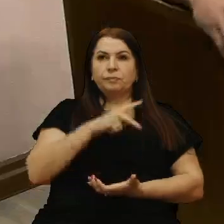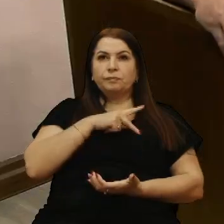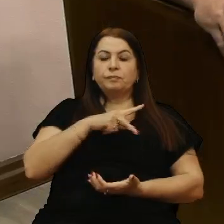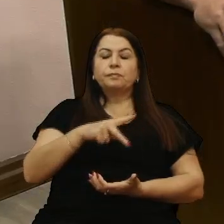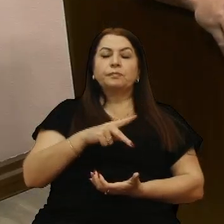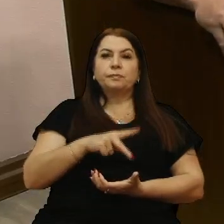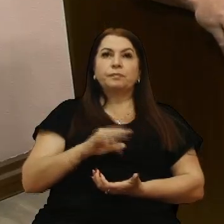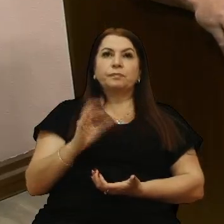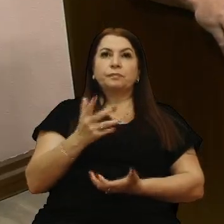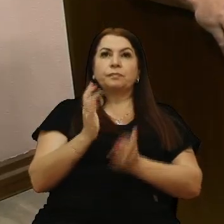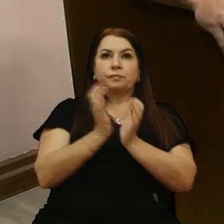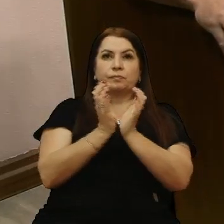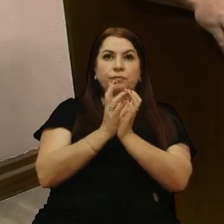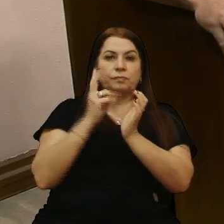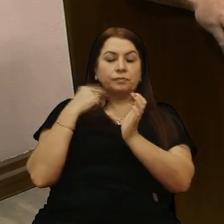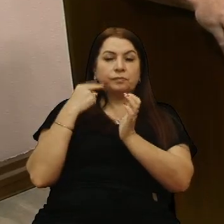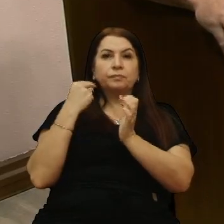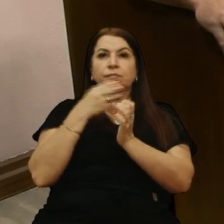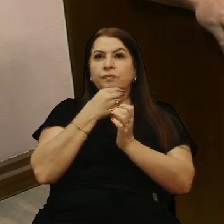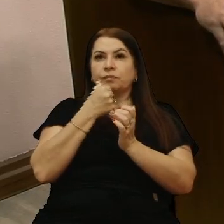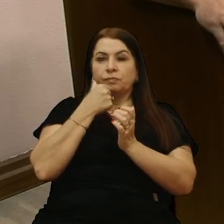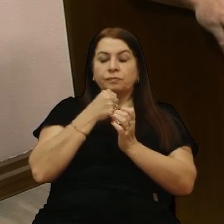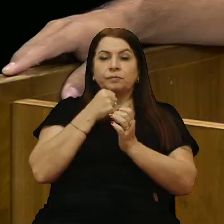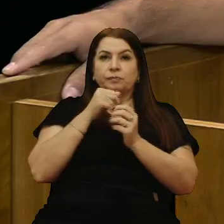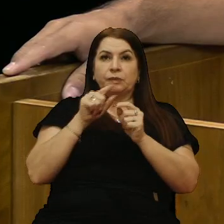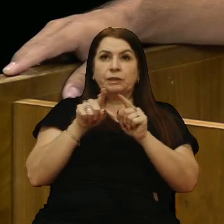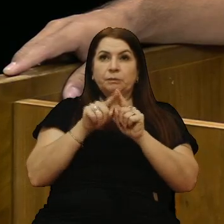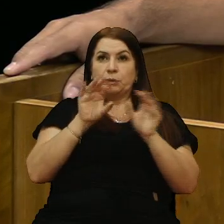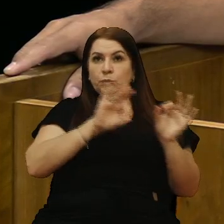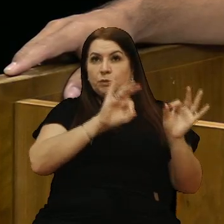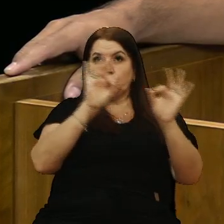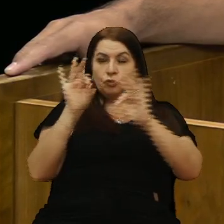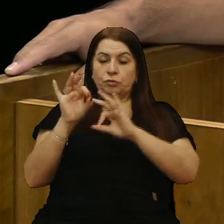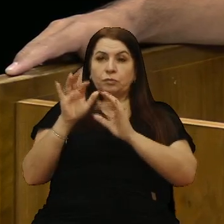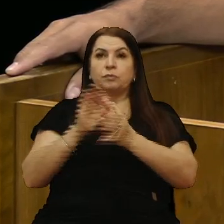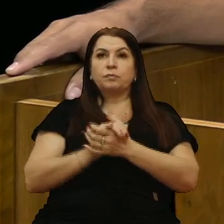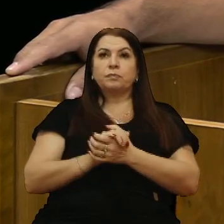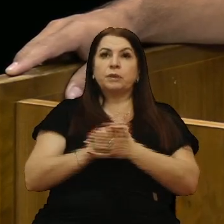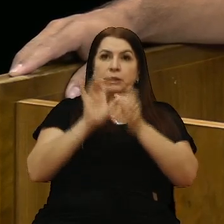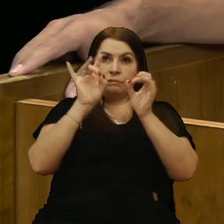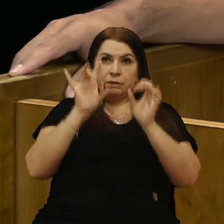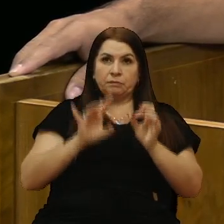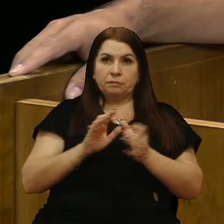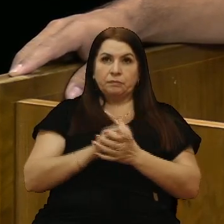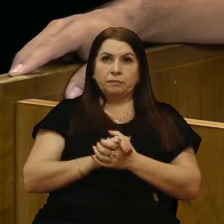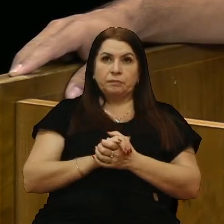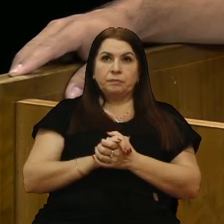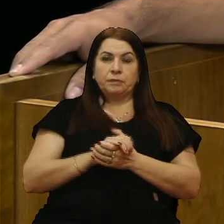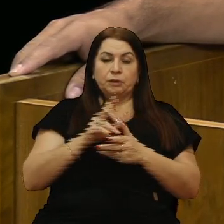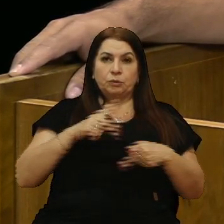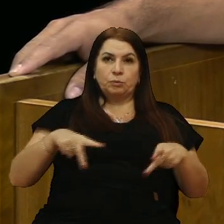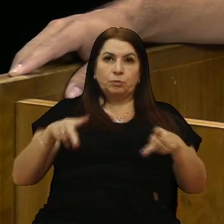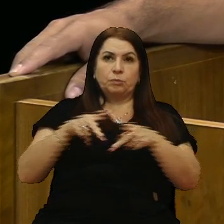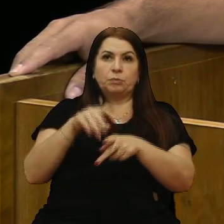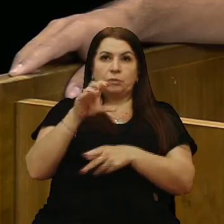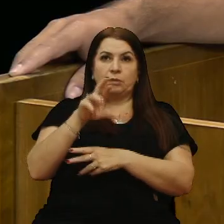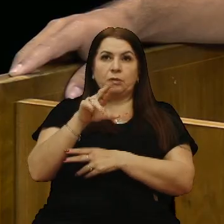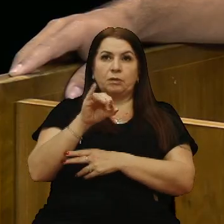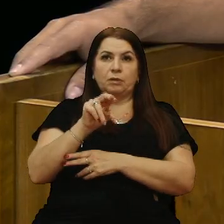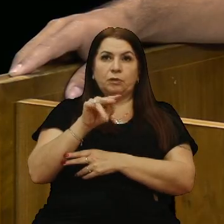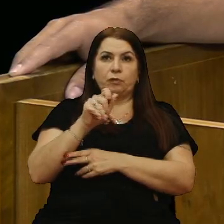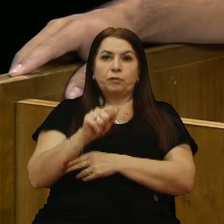Gente, nobres colegas, vereadores, pessoal que nos assiste aqui hoje, em especial o povo lá da Criúva,